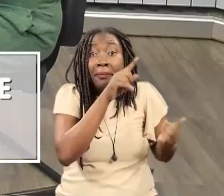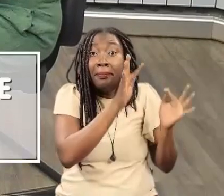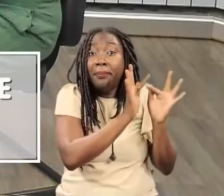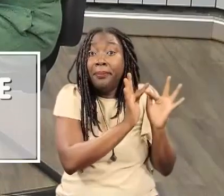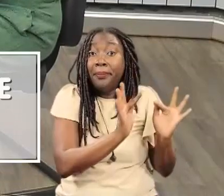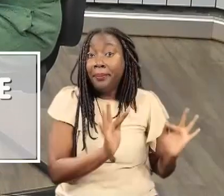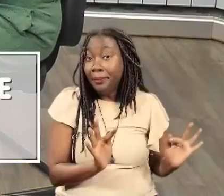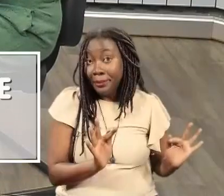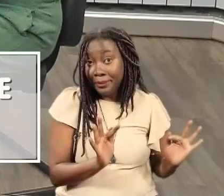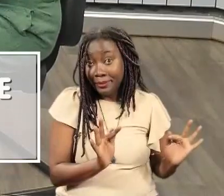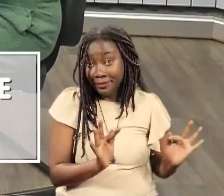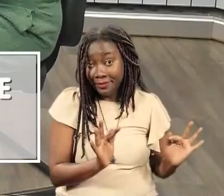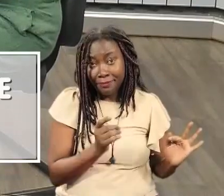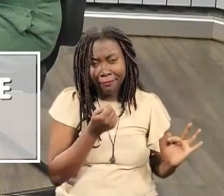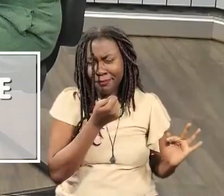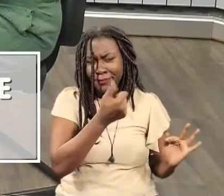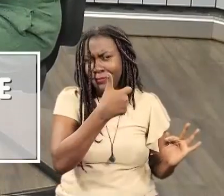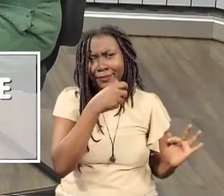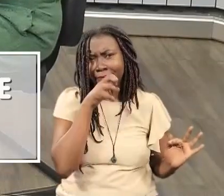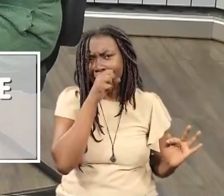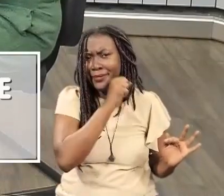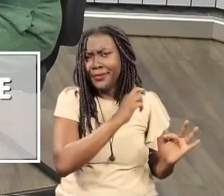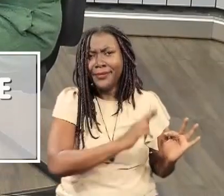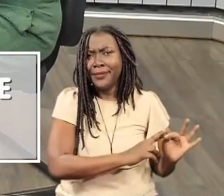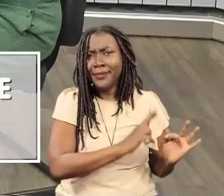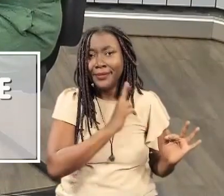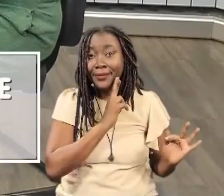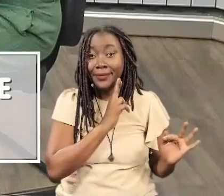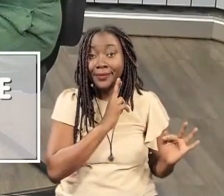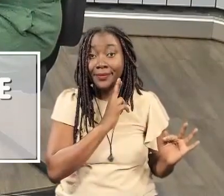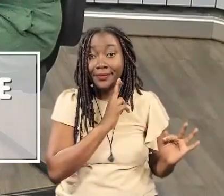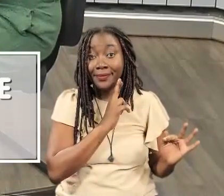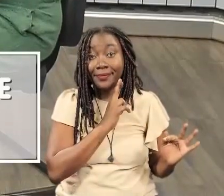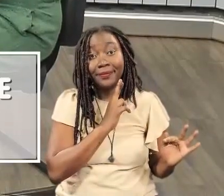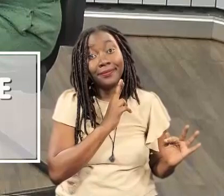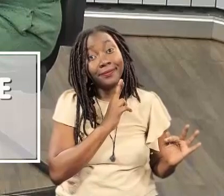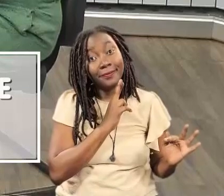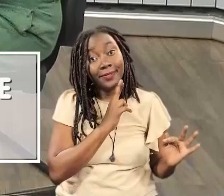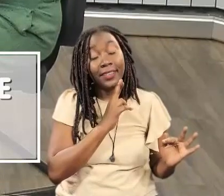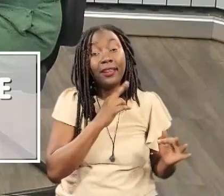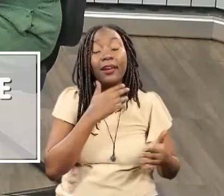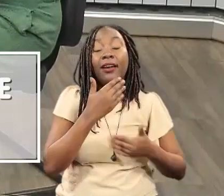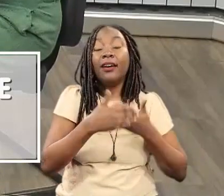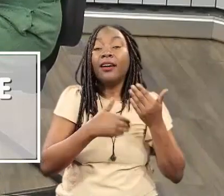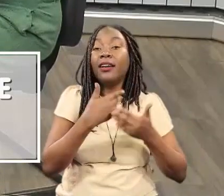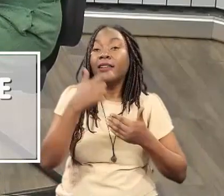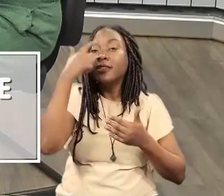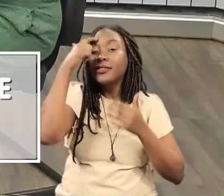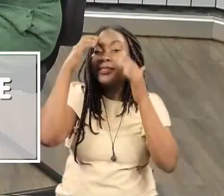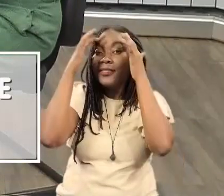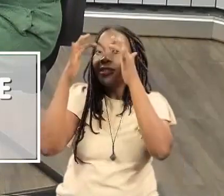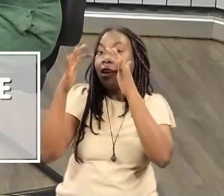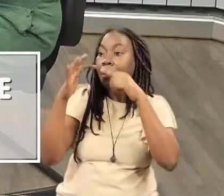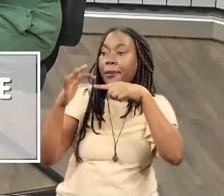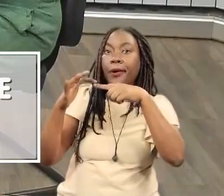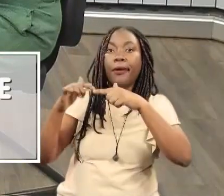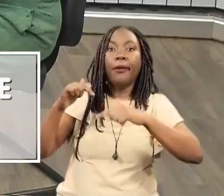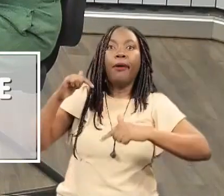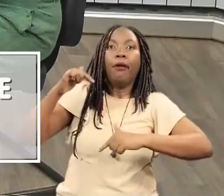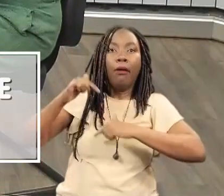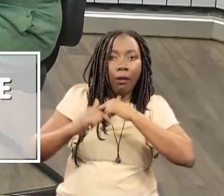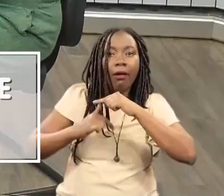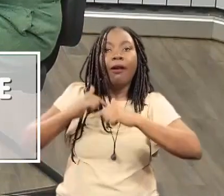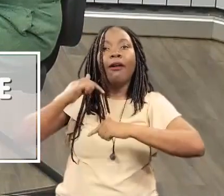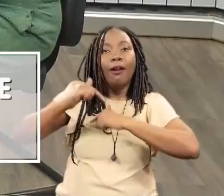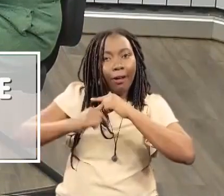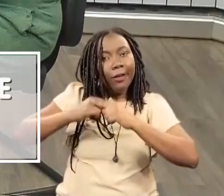alguns segundos eu tenho essa resposta, né? E aí o nosso cérebro, ele precisa ficar trabalhando todo dia para a